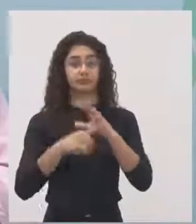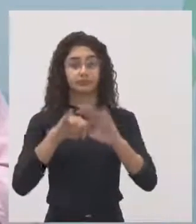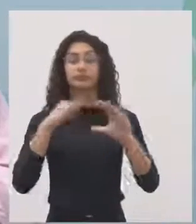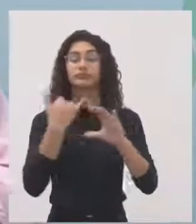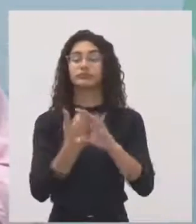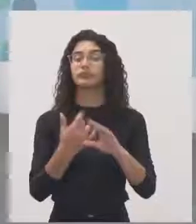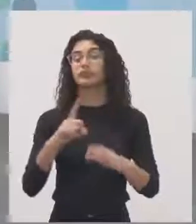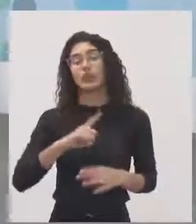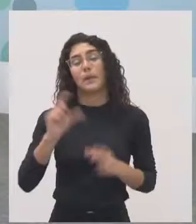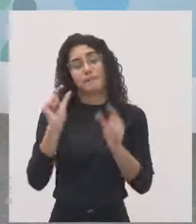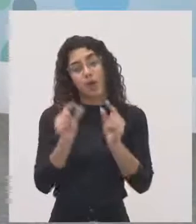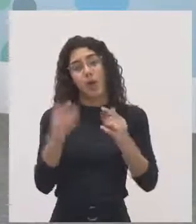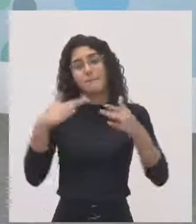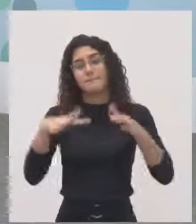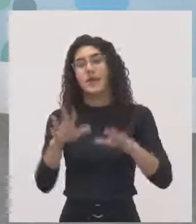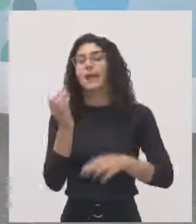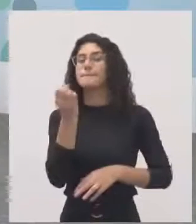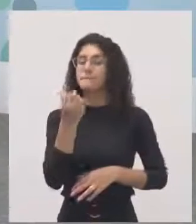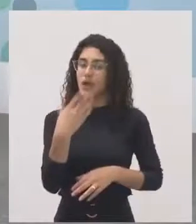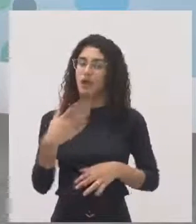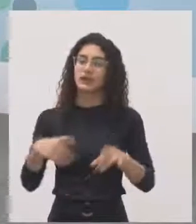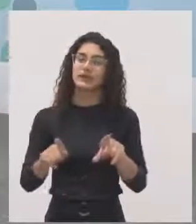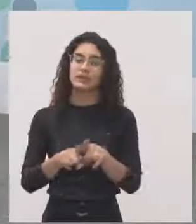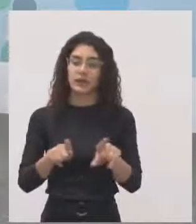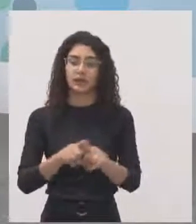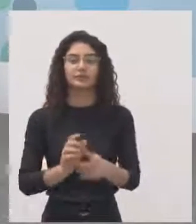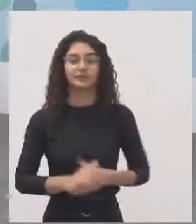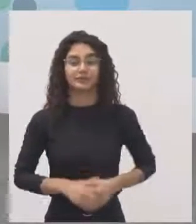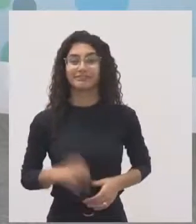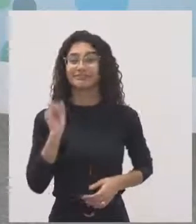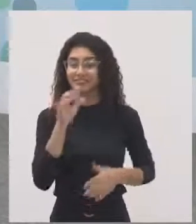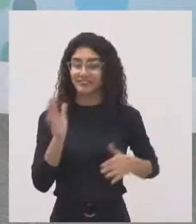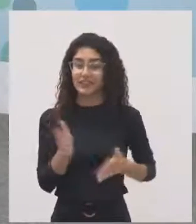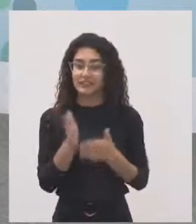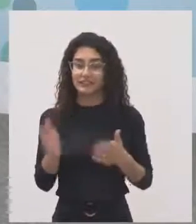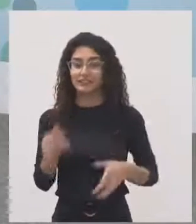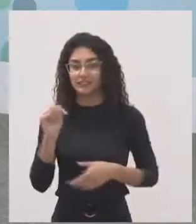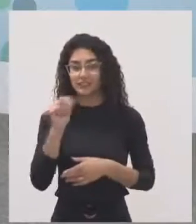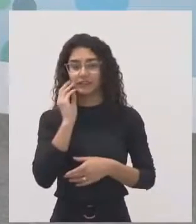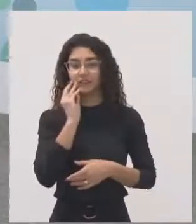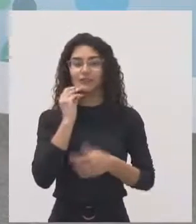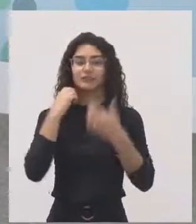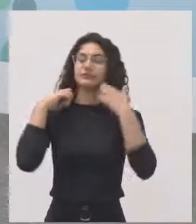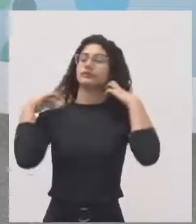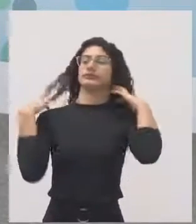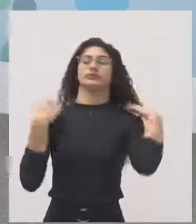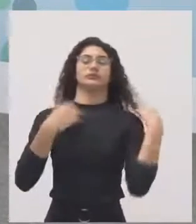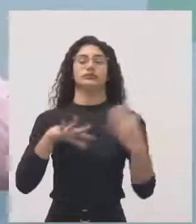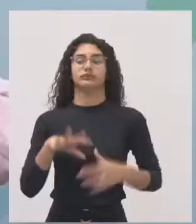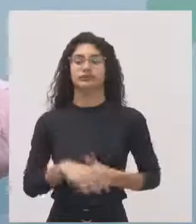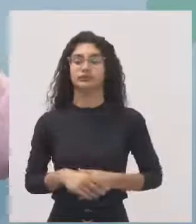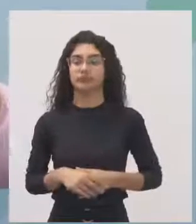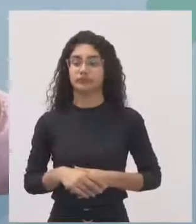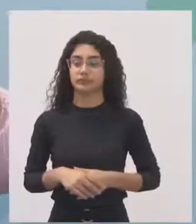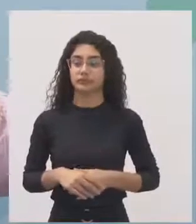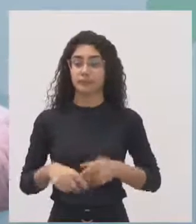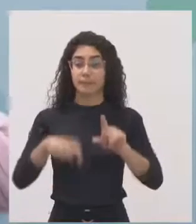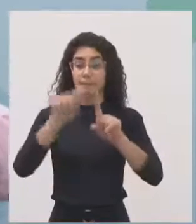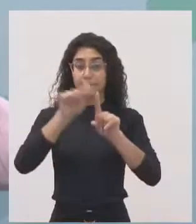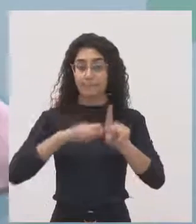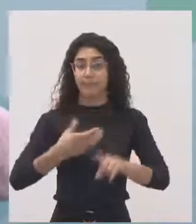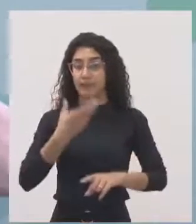Tenho poucas coisas, mas são boas coisas. Pois é, a gente está incentivando aqui. E aí, gente, dezembro... Pra